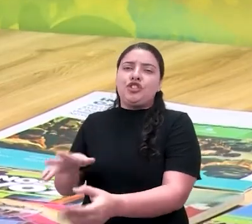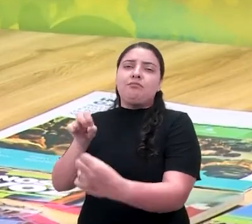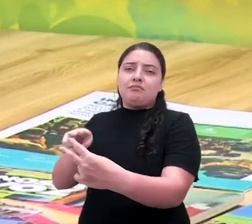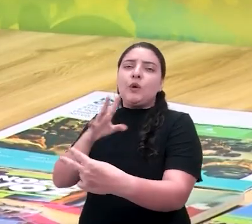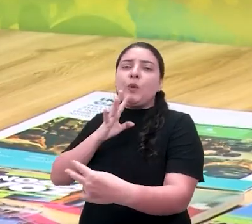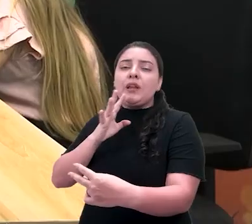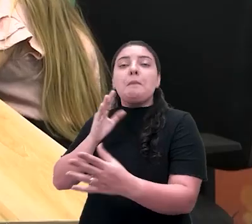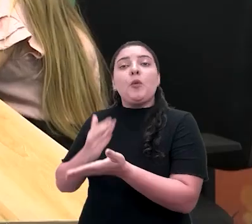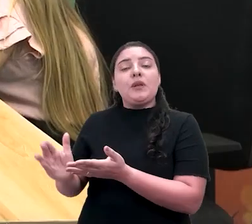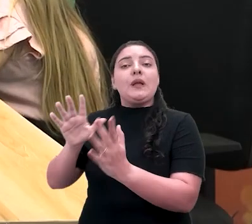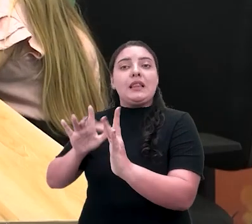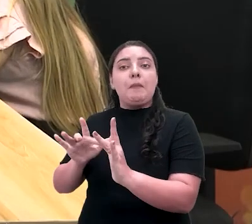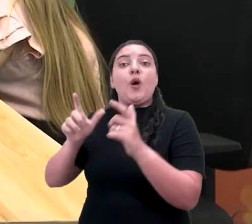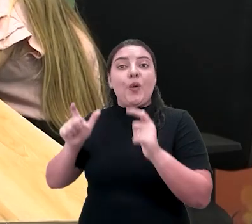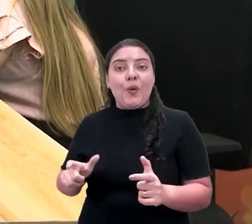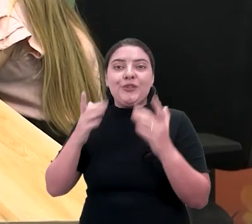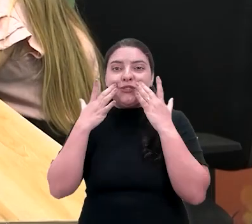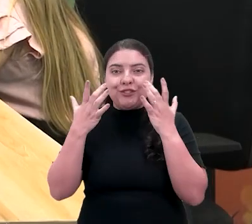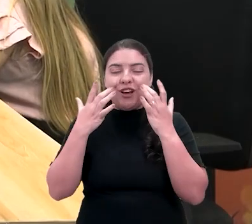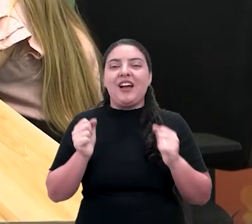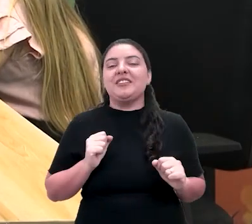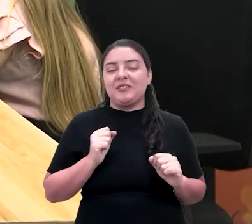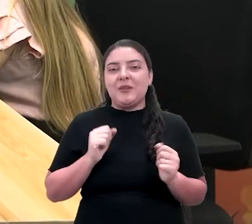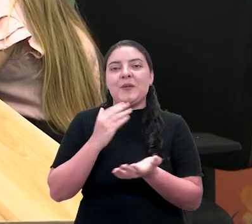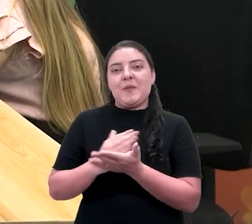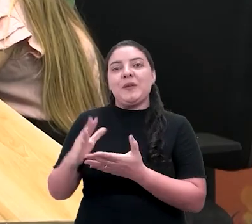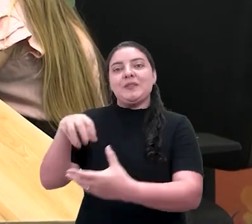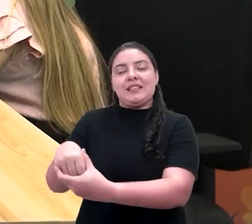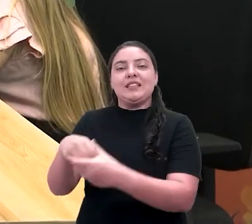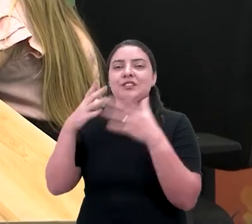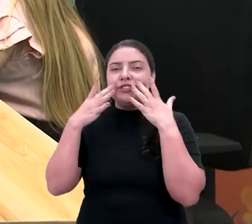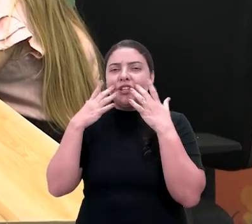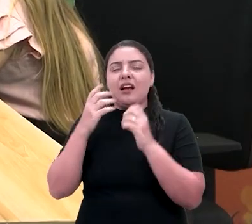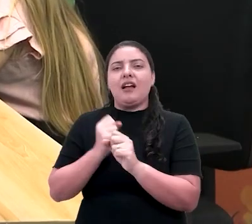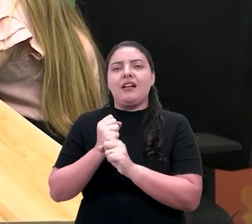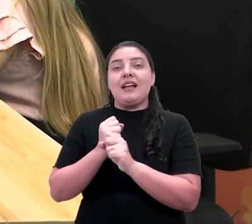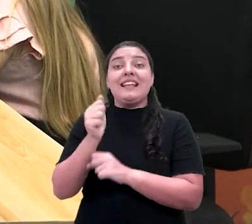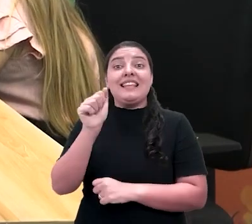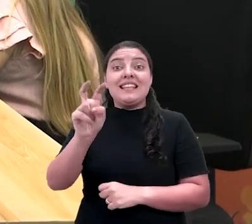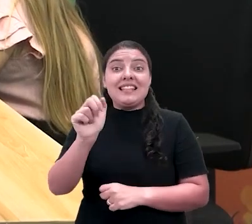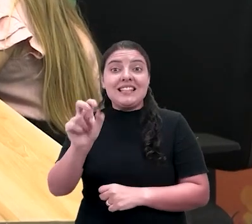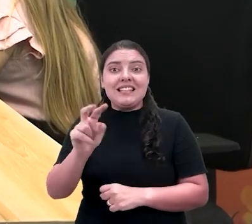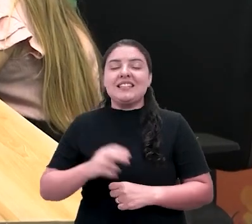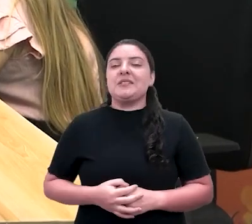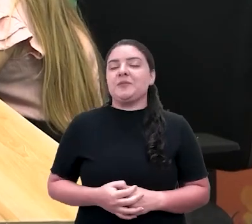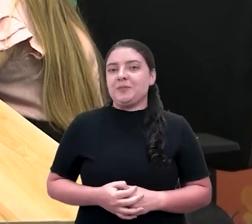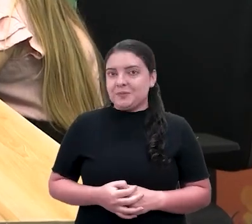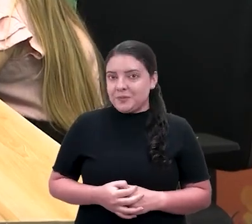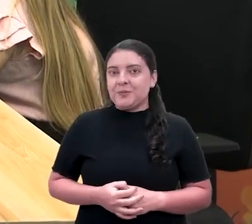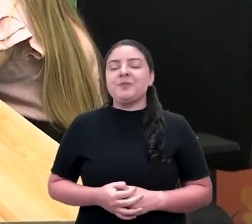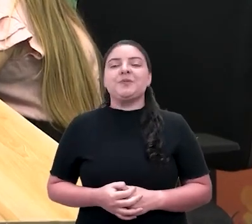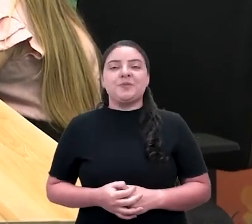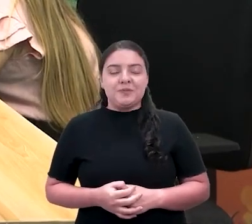mas começamos a namorar no teatro, né? Que Nossa massa. história começou... Muitos anos. São 15 anos. Meu Deus, 15